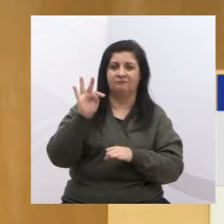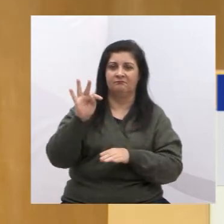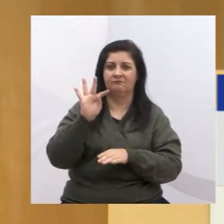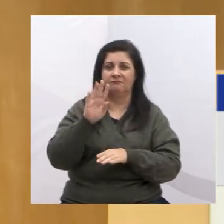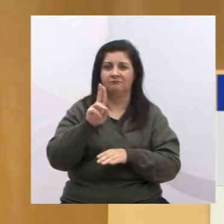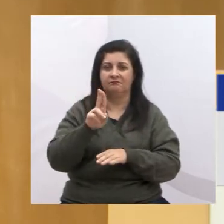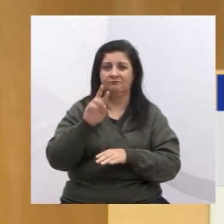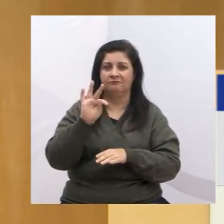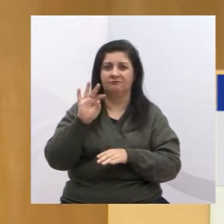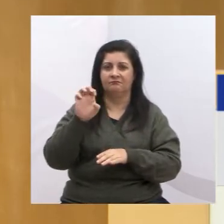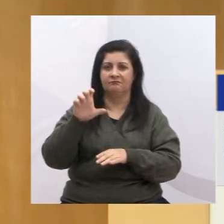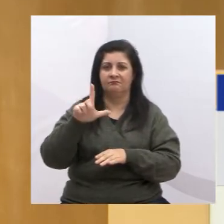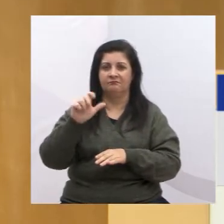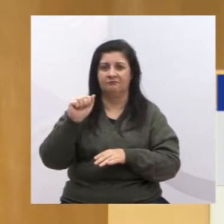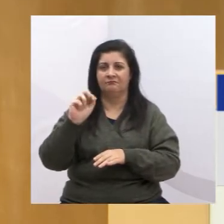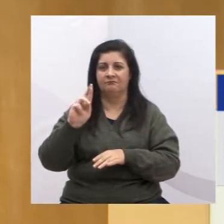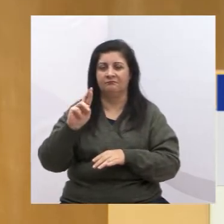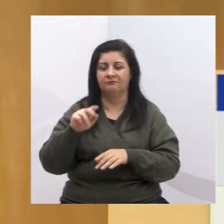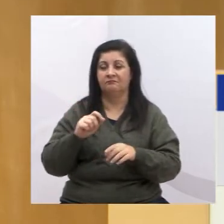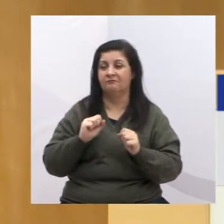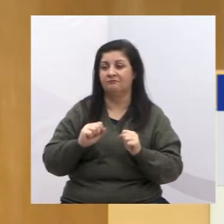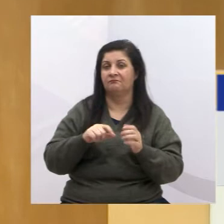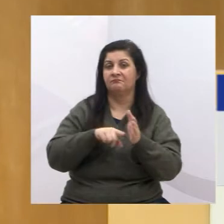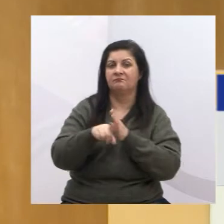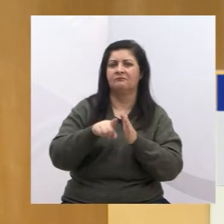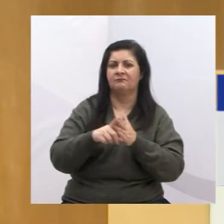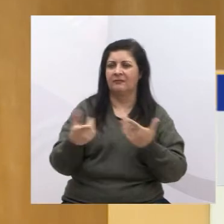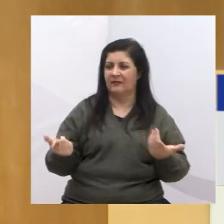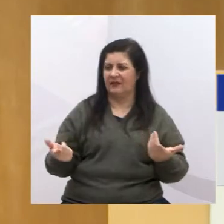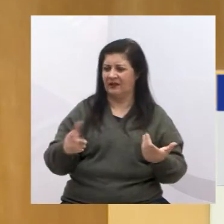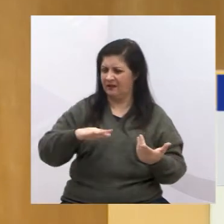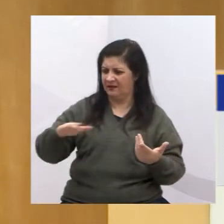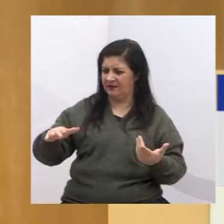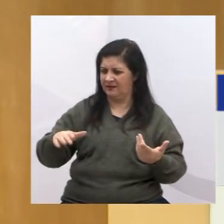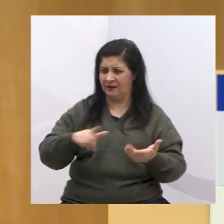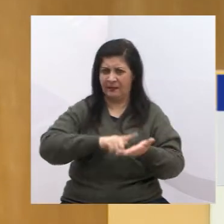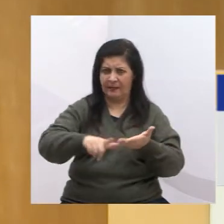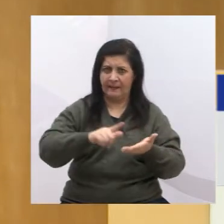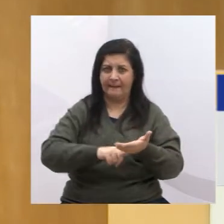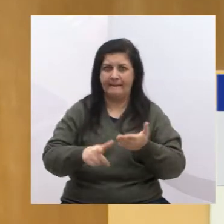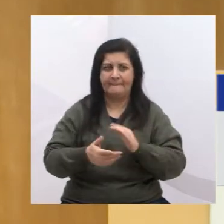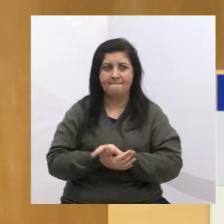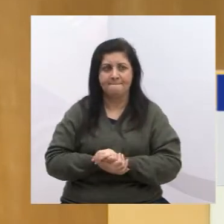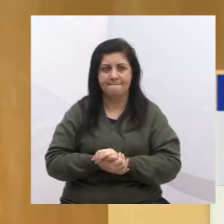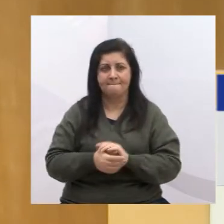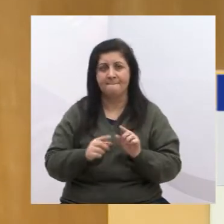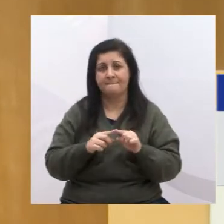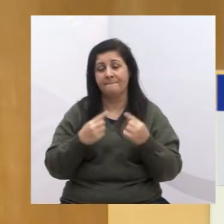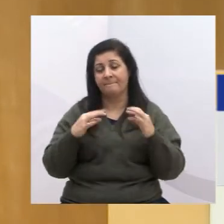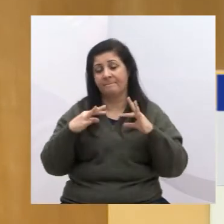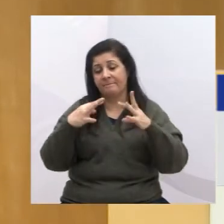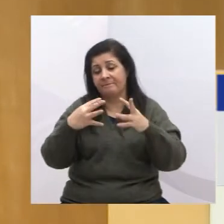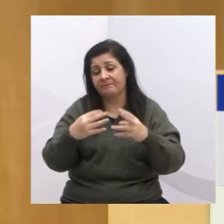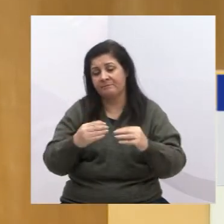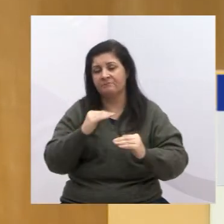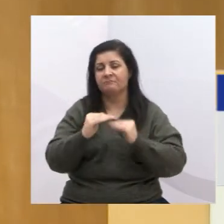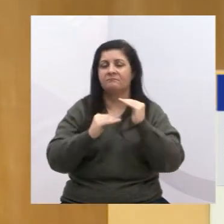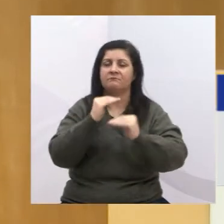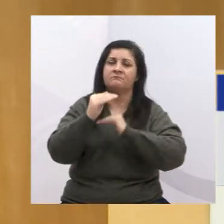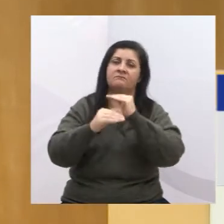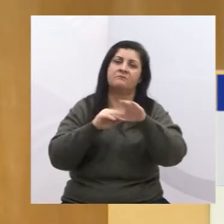isso, dizendo que você está obrigando as crianças a limparem. Mas tudo isso é um processo educativo